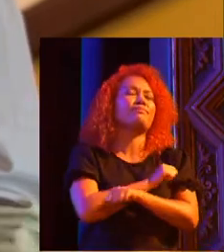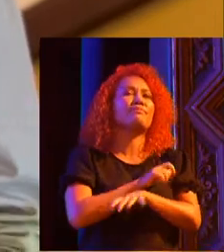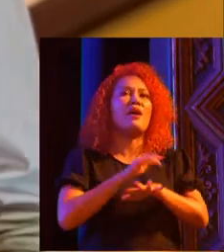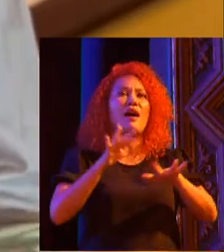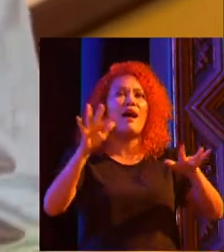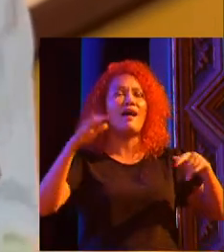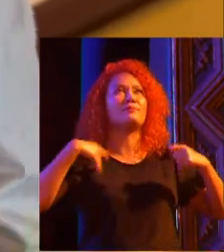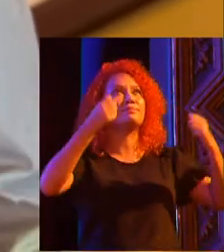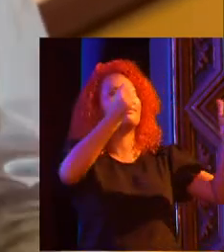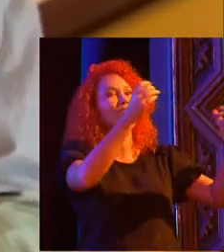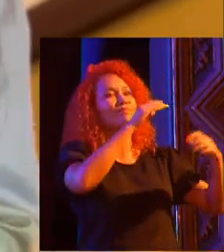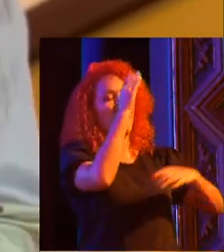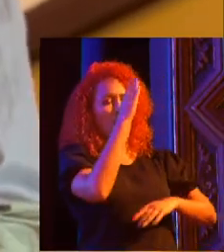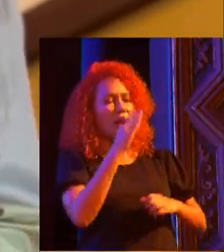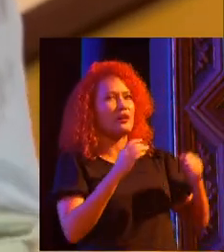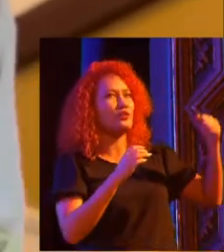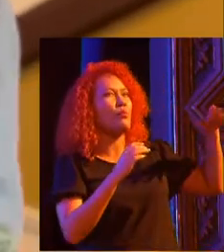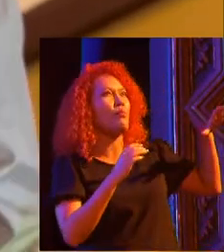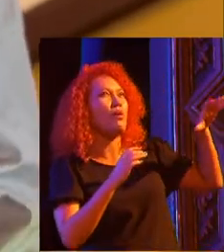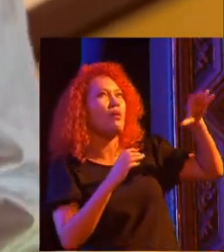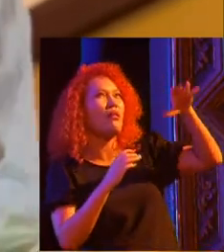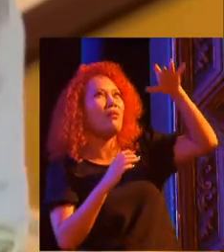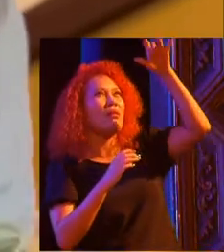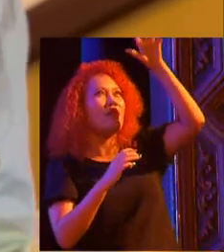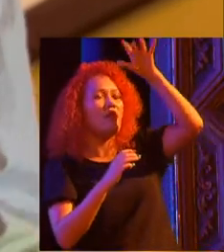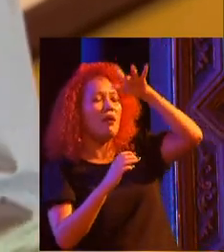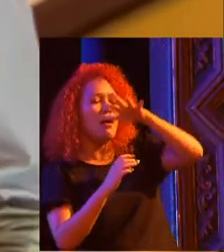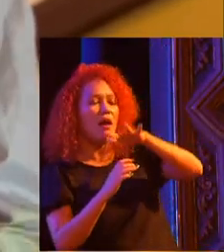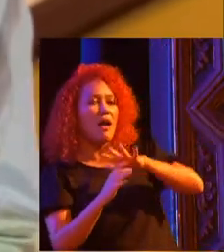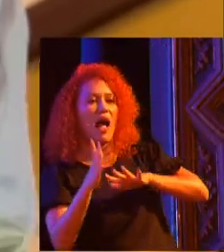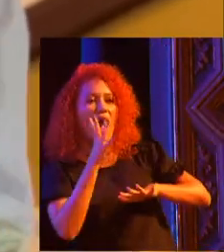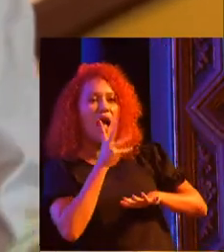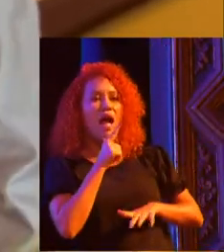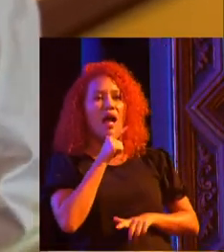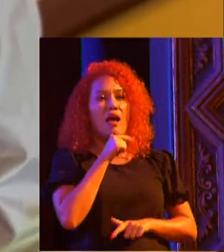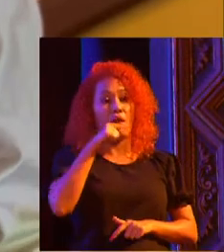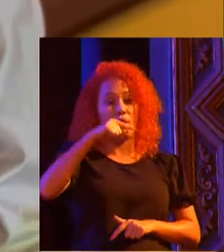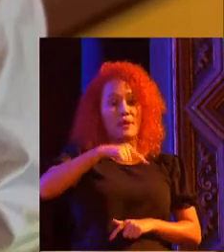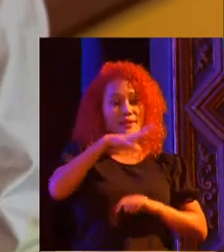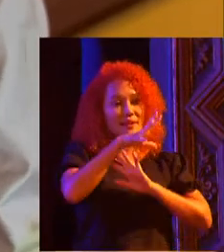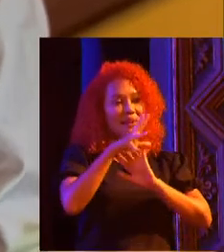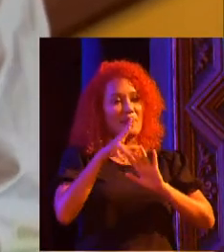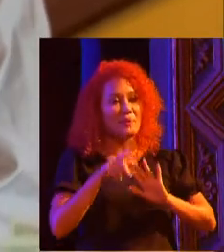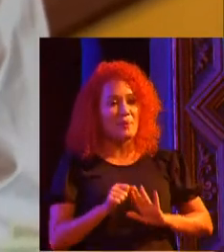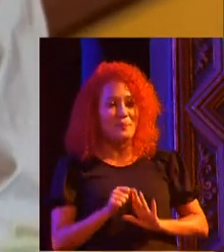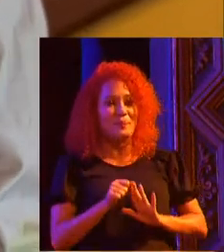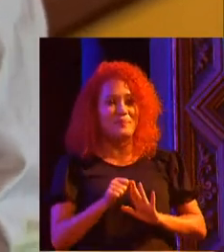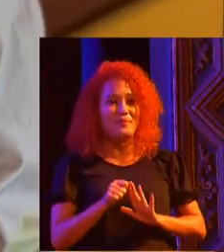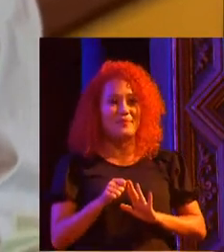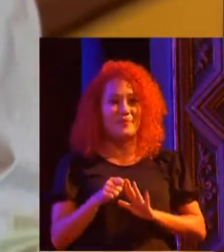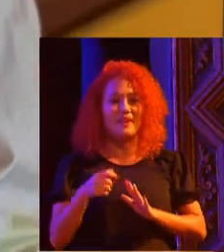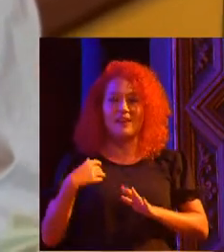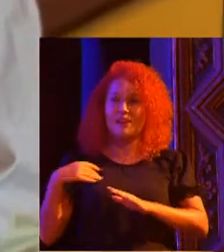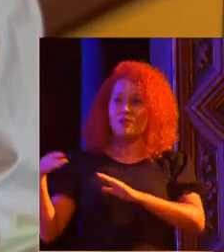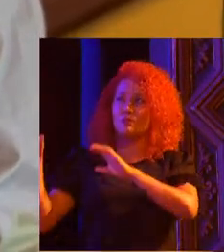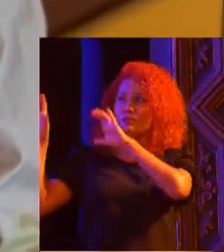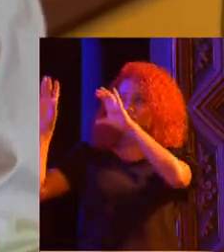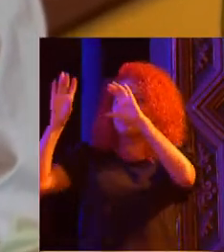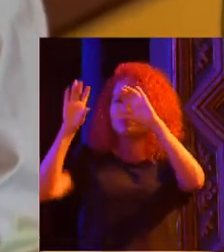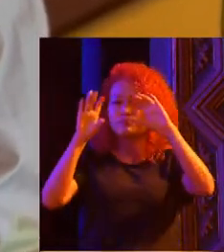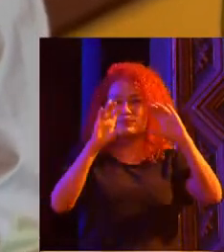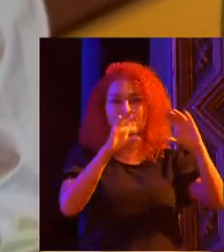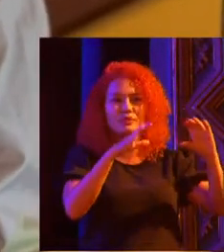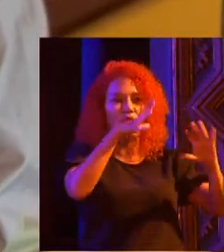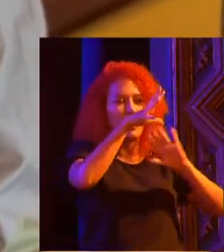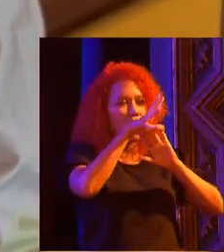refresque e se transforme a partir do nosso olhar aqui do norte do país, aqui da Amazônia. Então é isso, chegança do Pará, chegança das